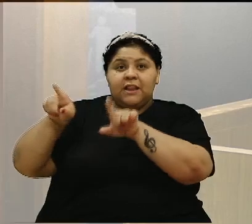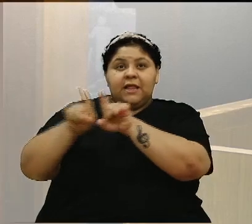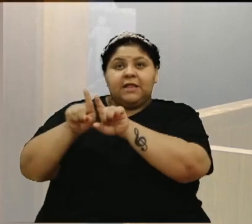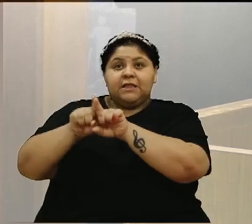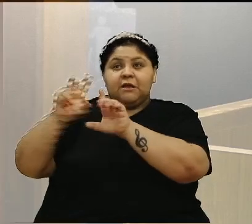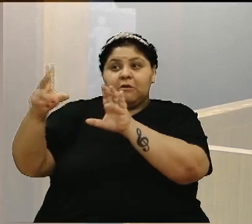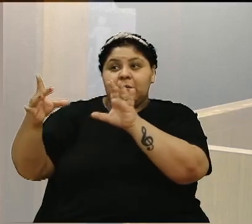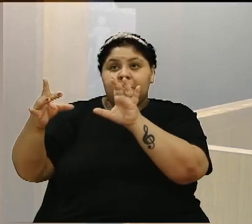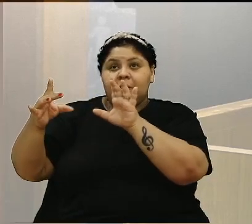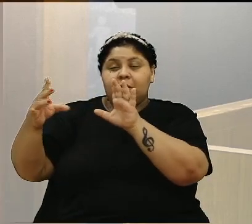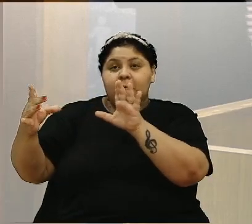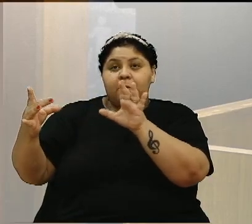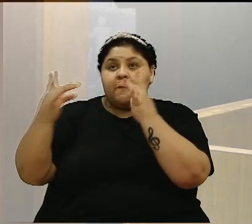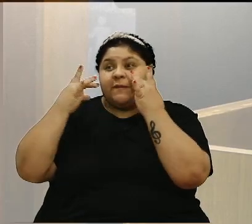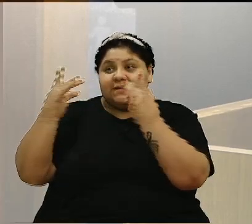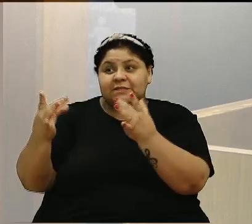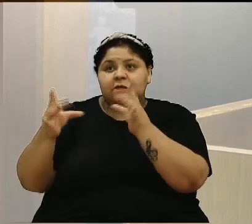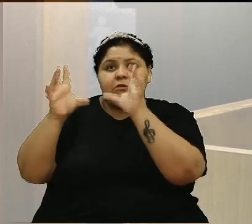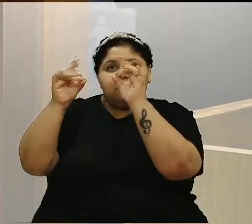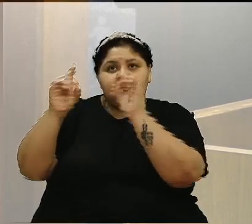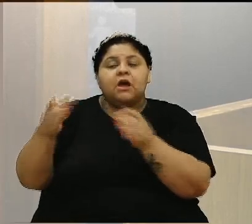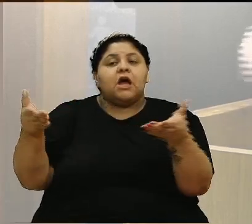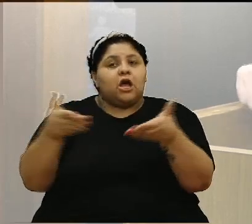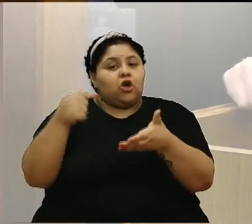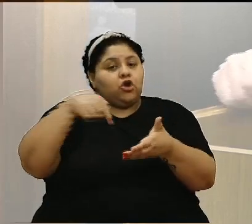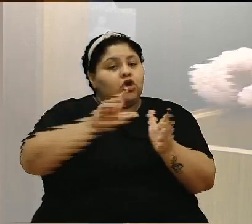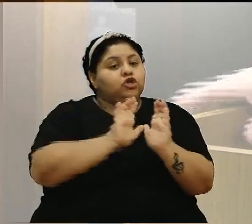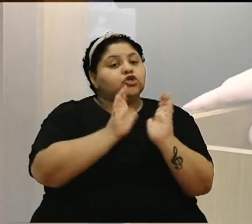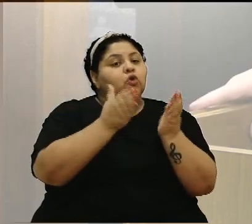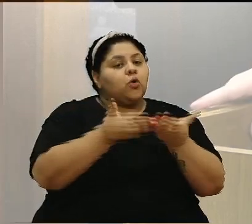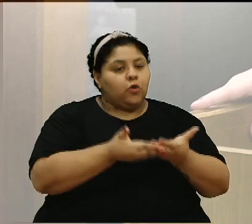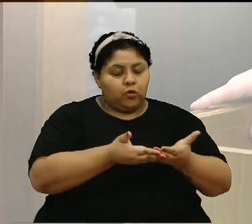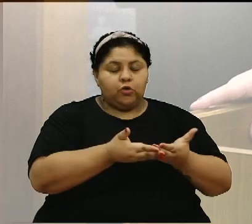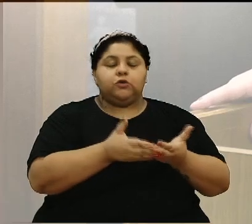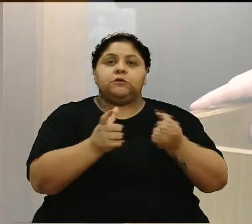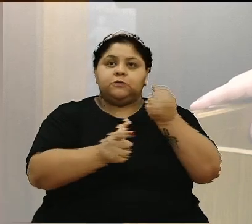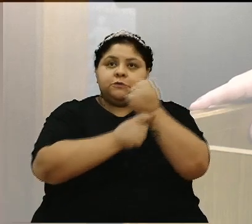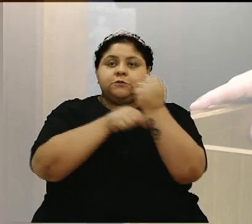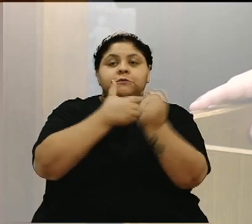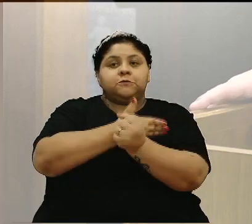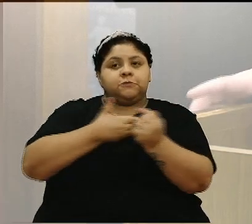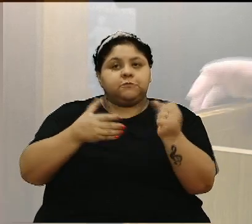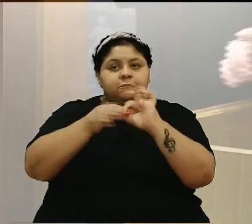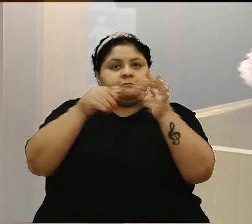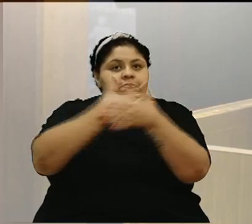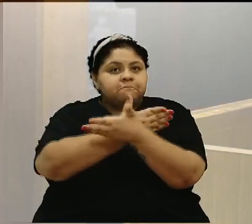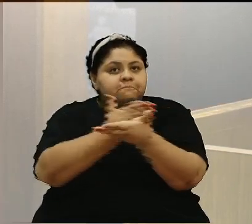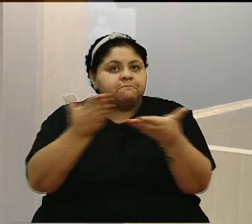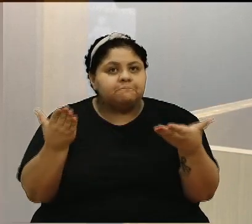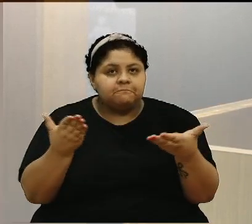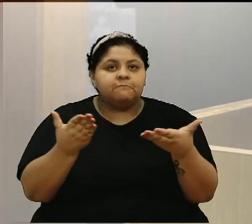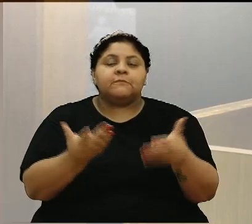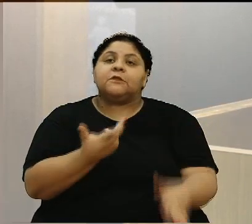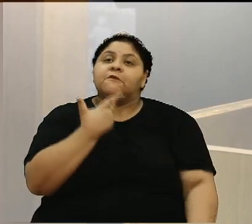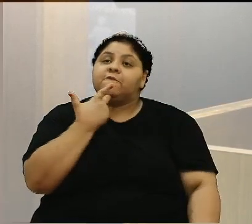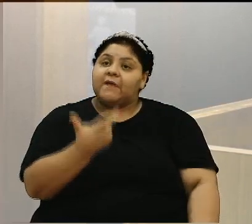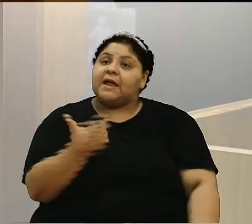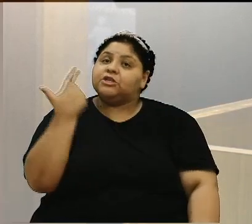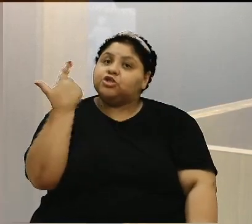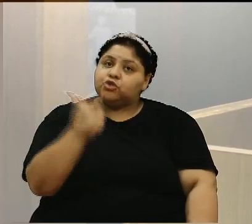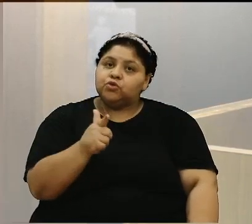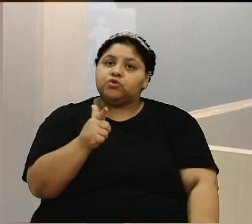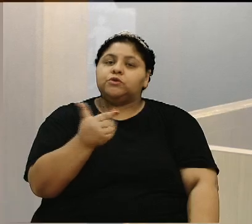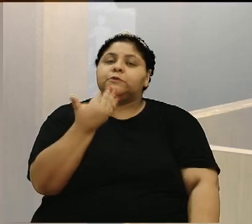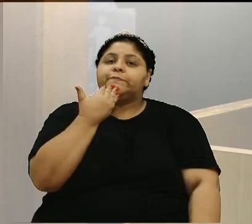patrulha rural. Cabe a nós agora, inclusive da comissão, colocando a Comissão de Segurança Pública à disposição, reforçar